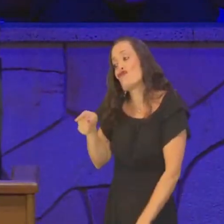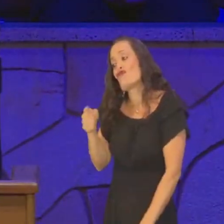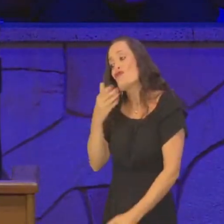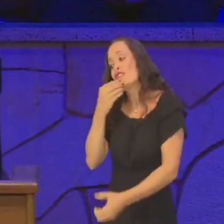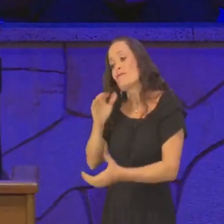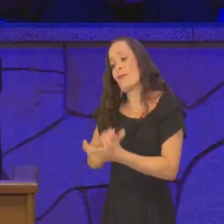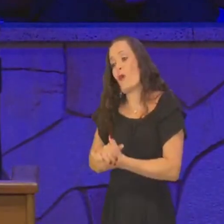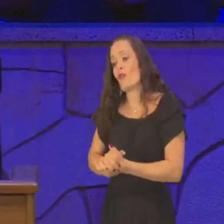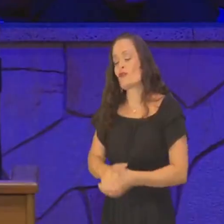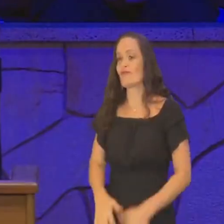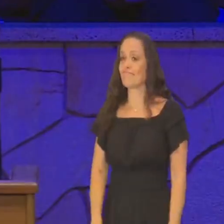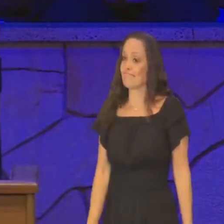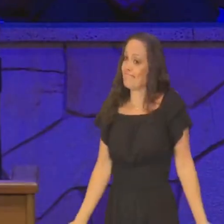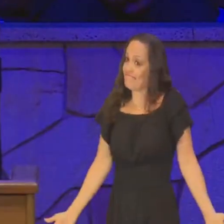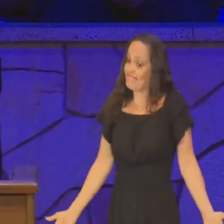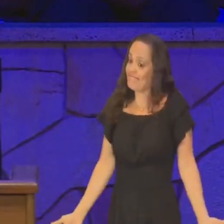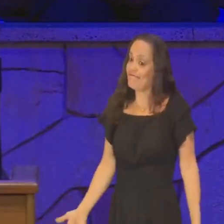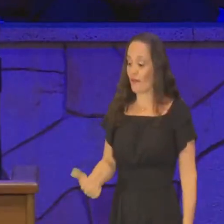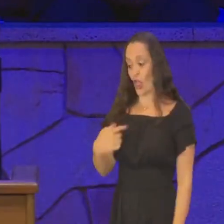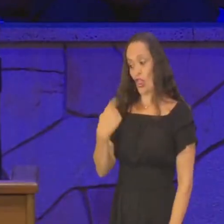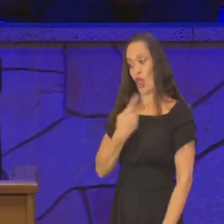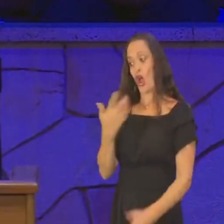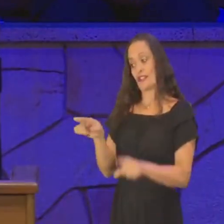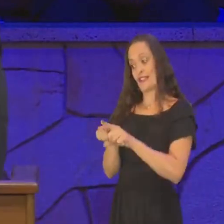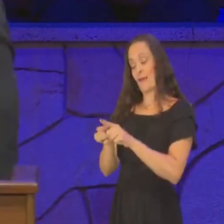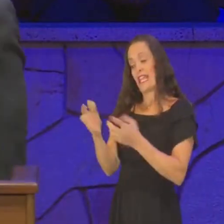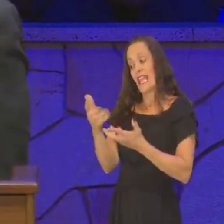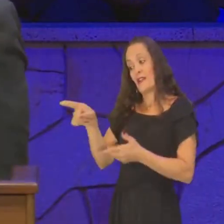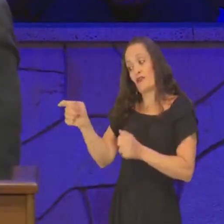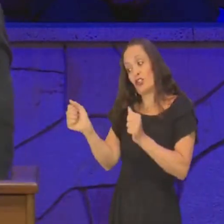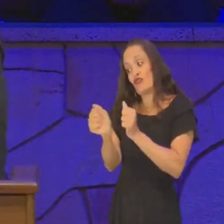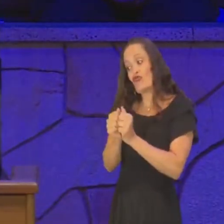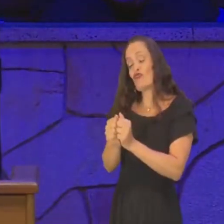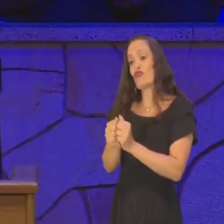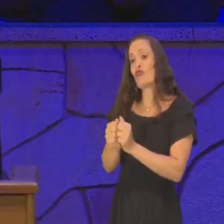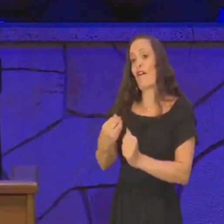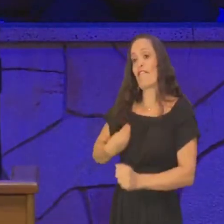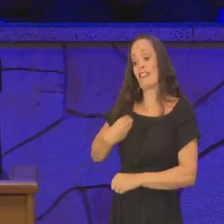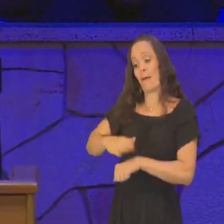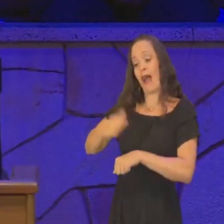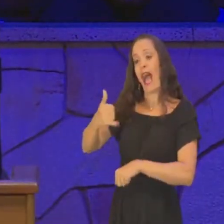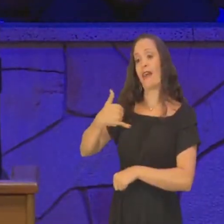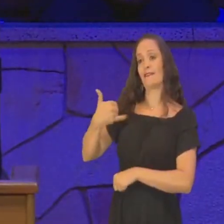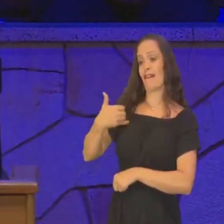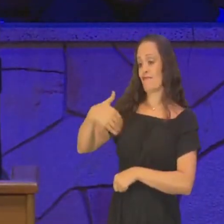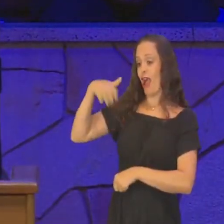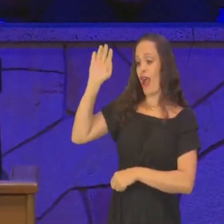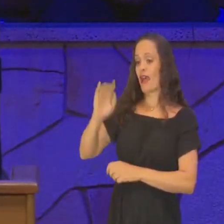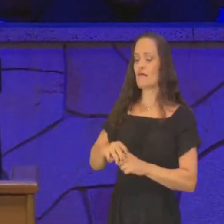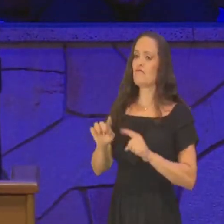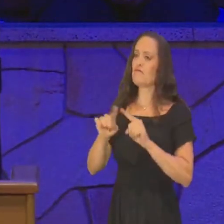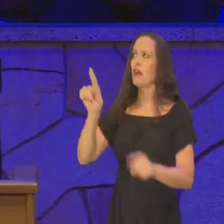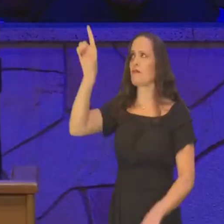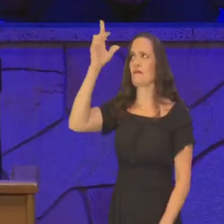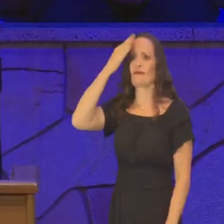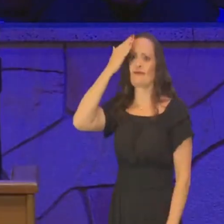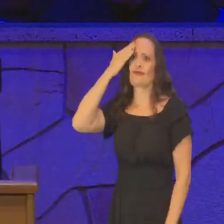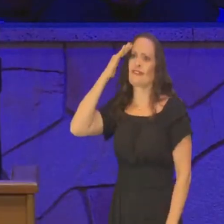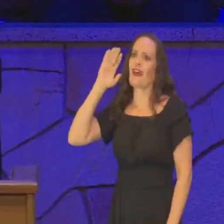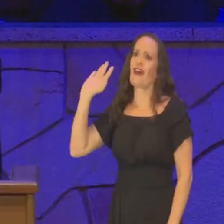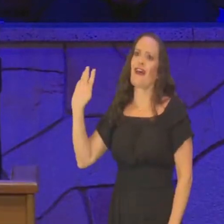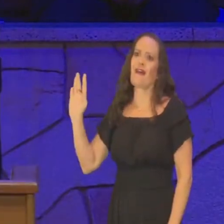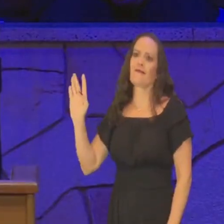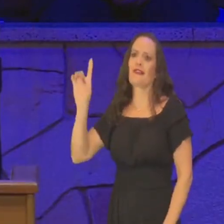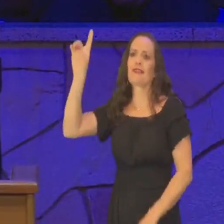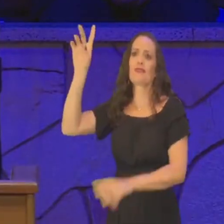falei: meu irmão, eu também quero, nós queremos, como igreja, nós queremos que o irmão viva mais. Mas o Senhor sabe, o Senhor